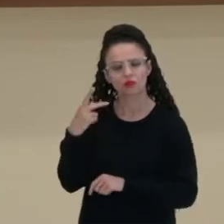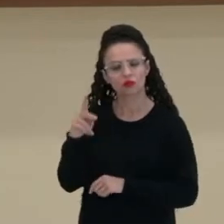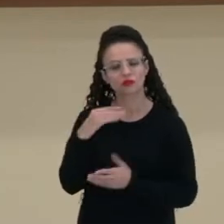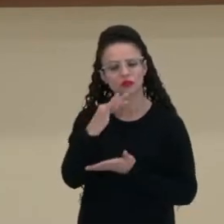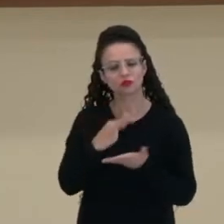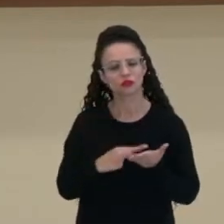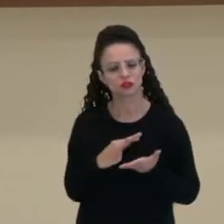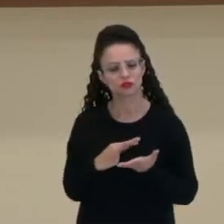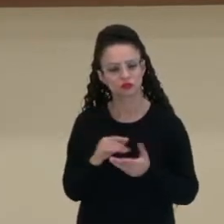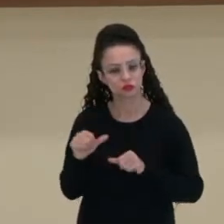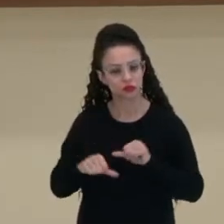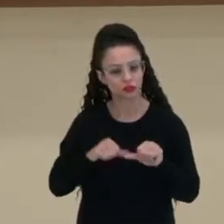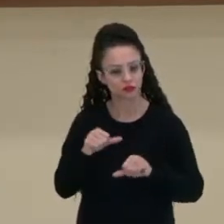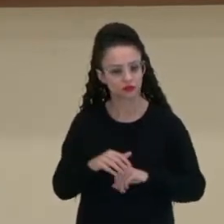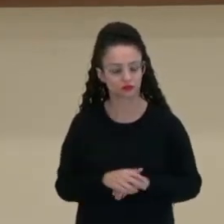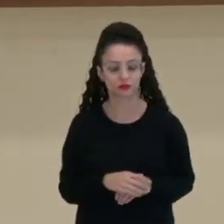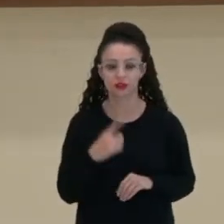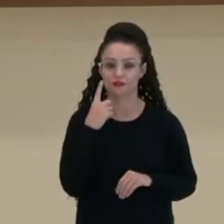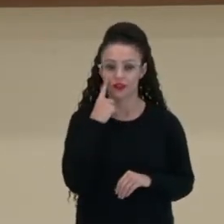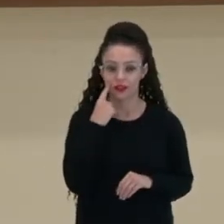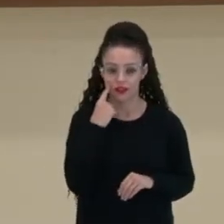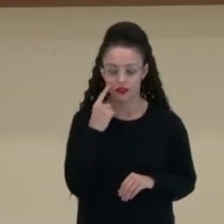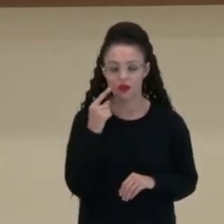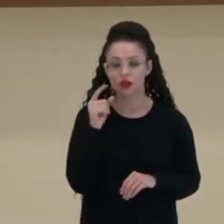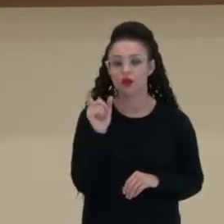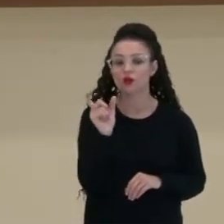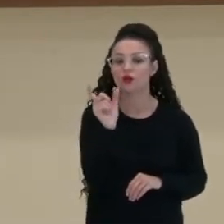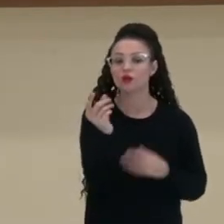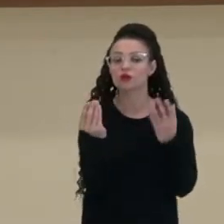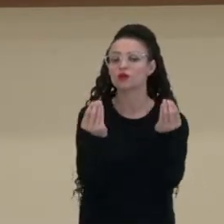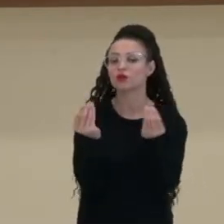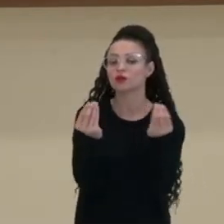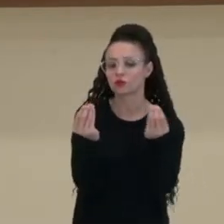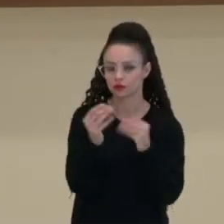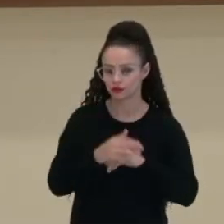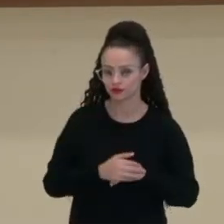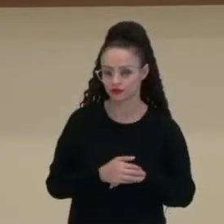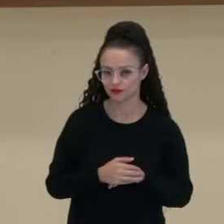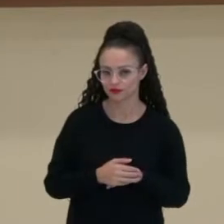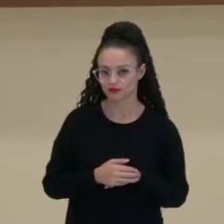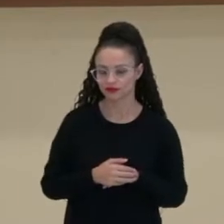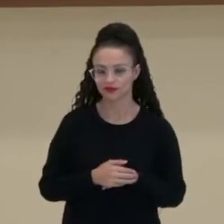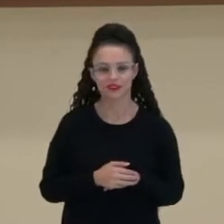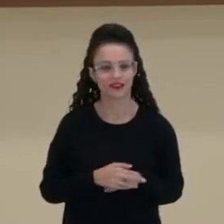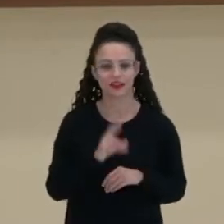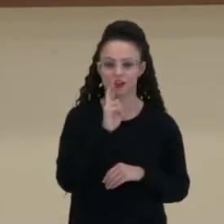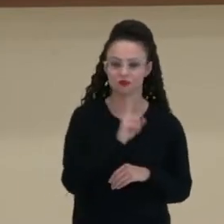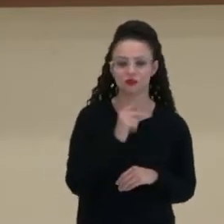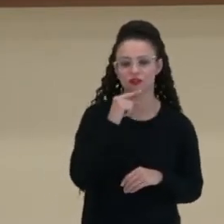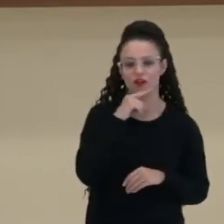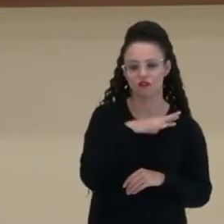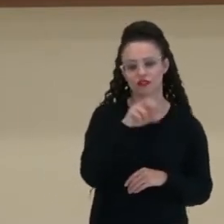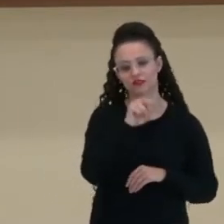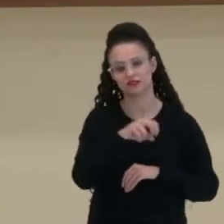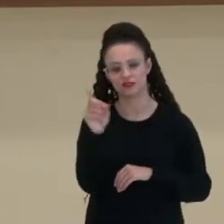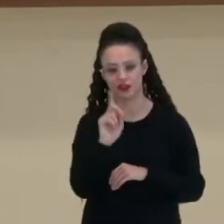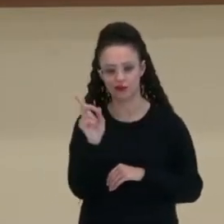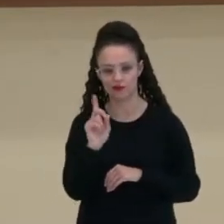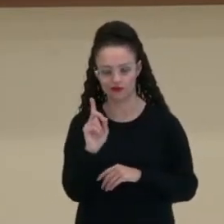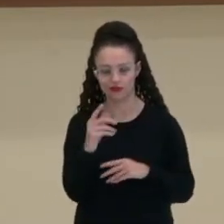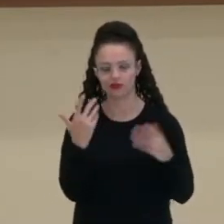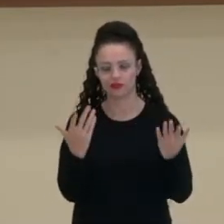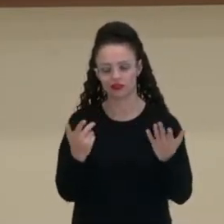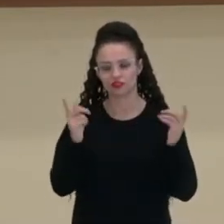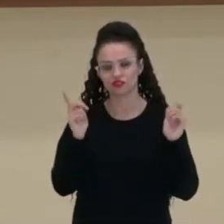textos? Repare, quando eu uso a palavrinha como, eu já não tenho como resposta óbvia, sim ou não. Eu